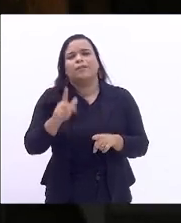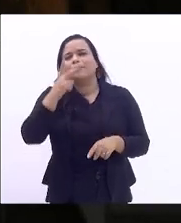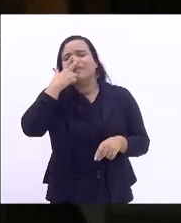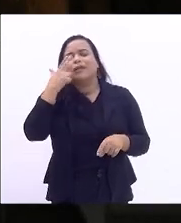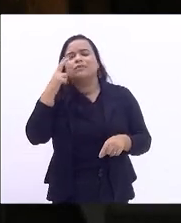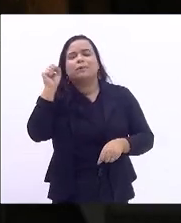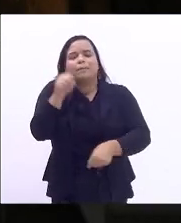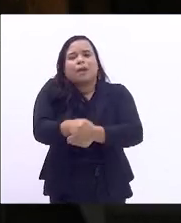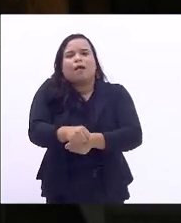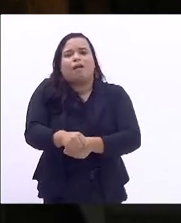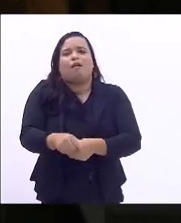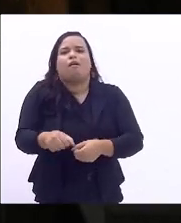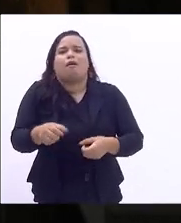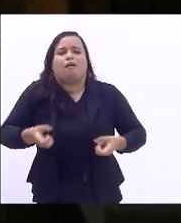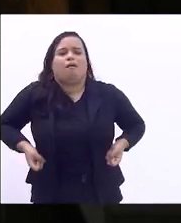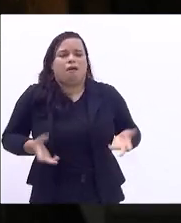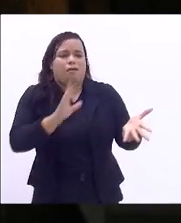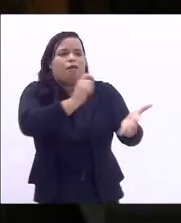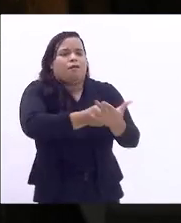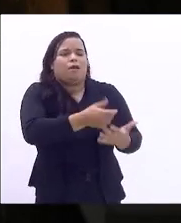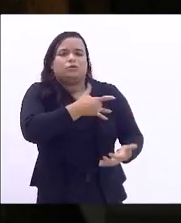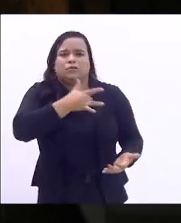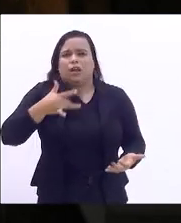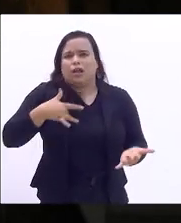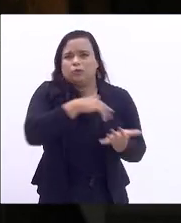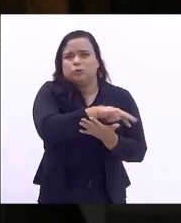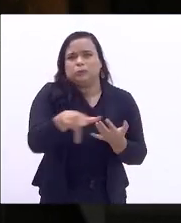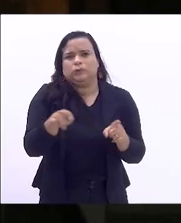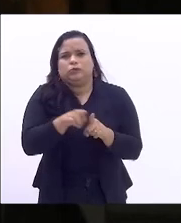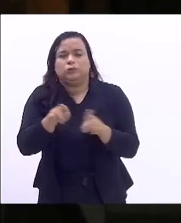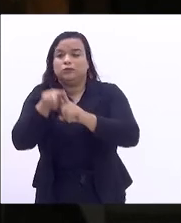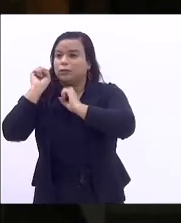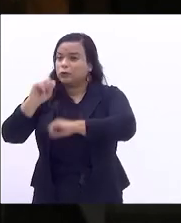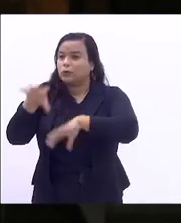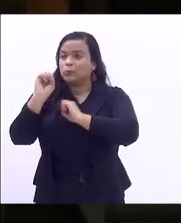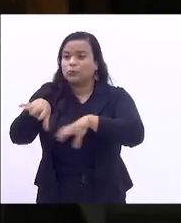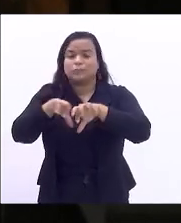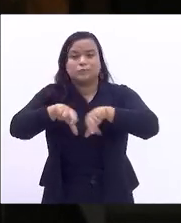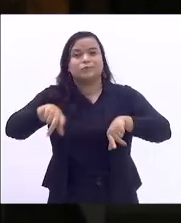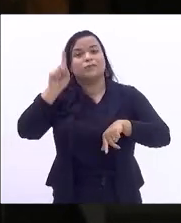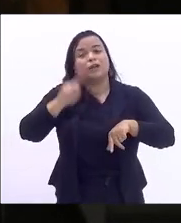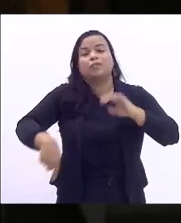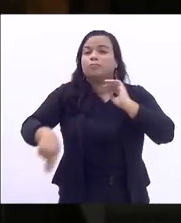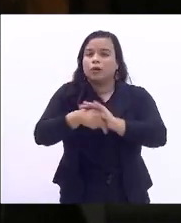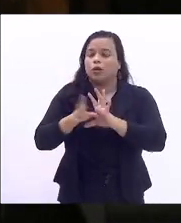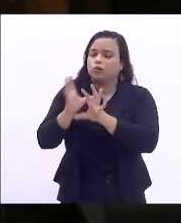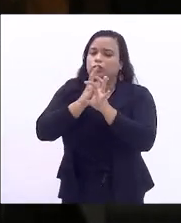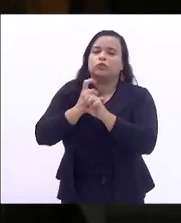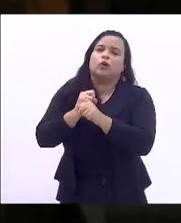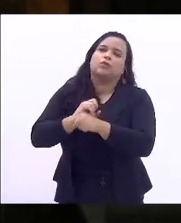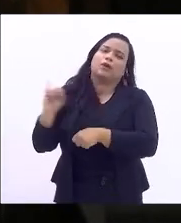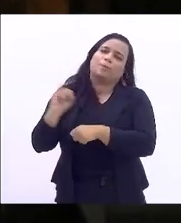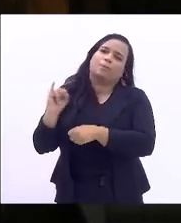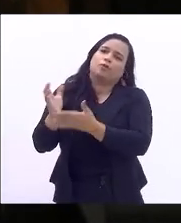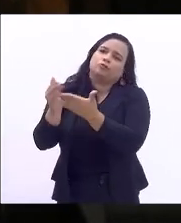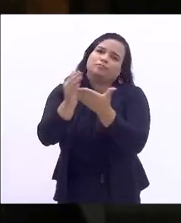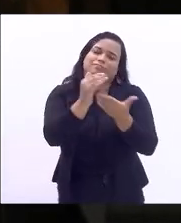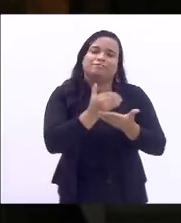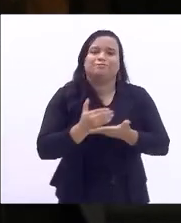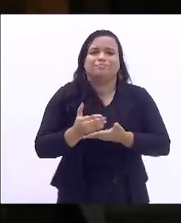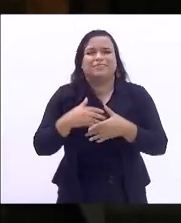gastos em saúde e educação que derivam do total de impostos